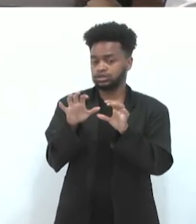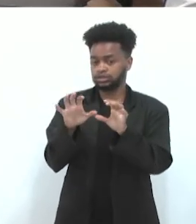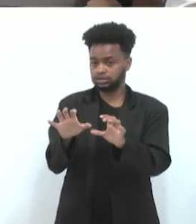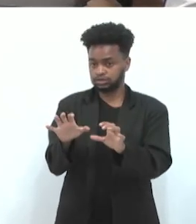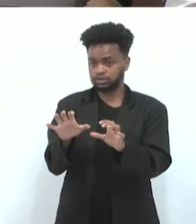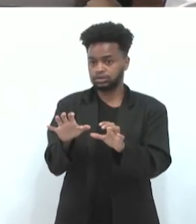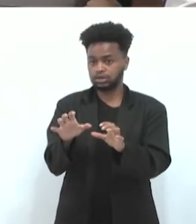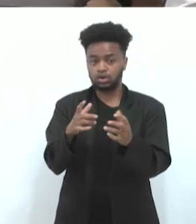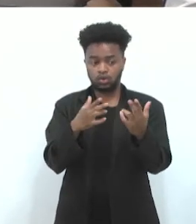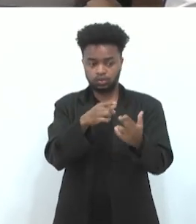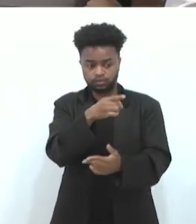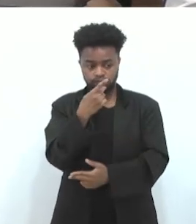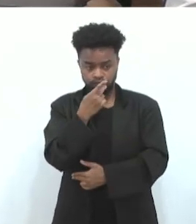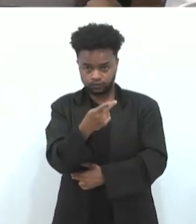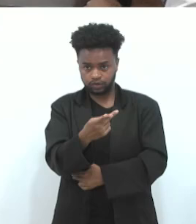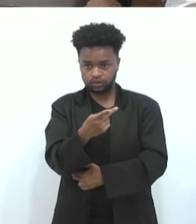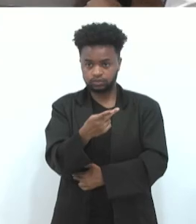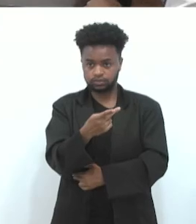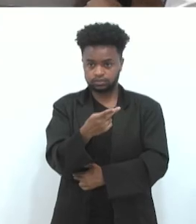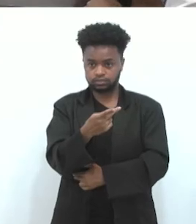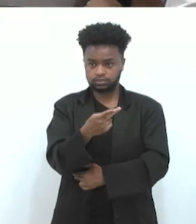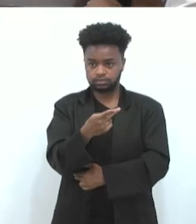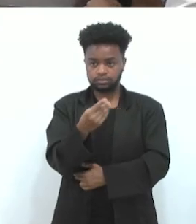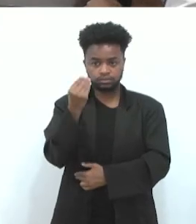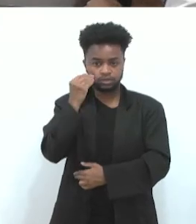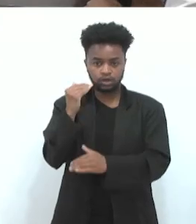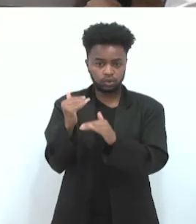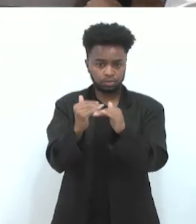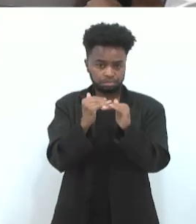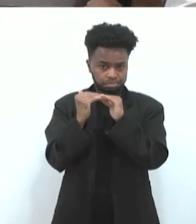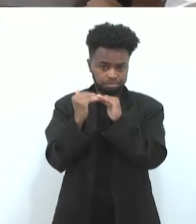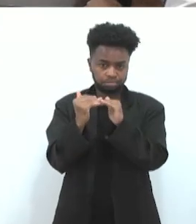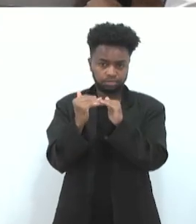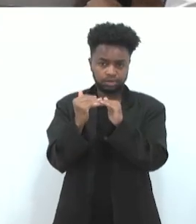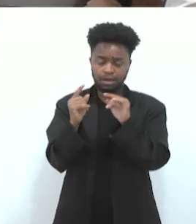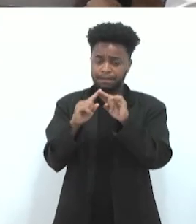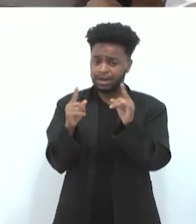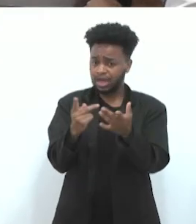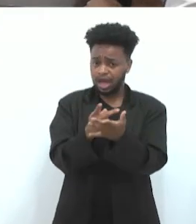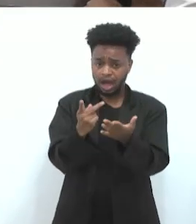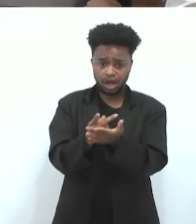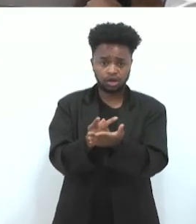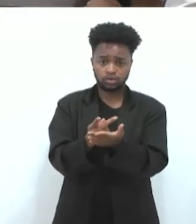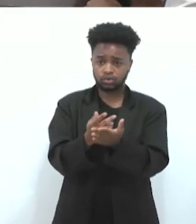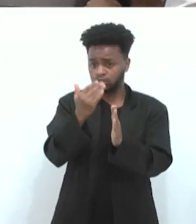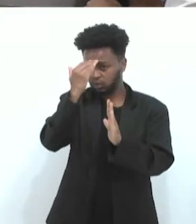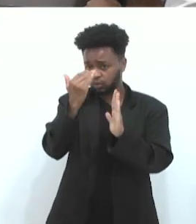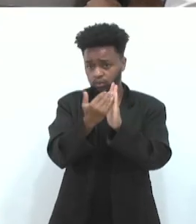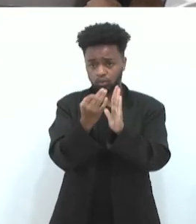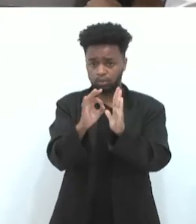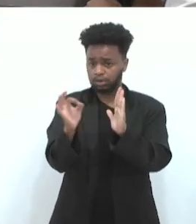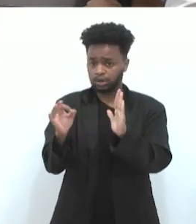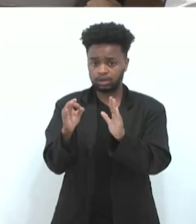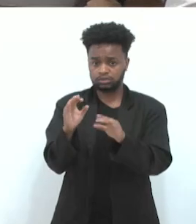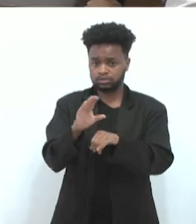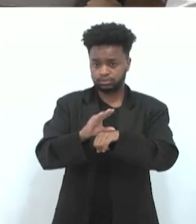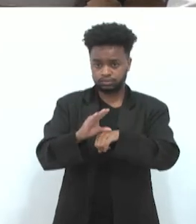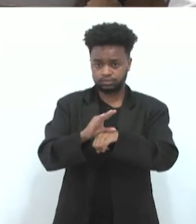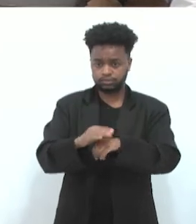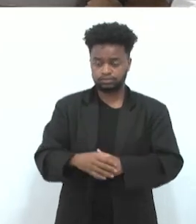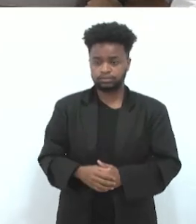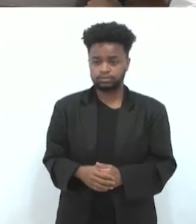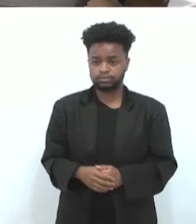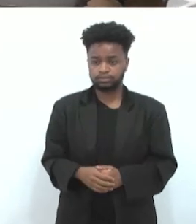como o senhor está dizendo, e ela tem os Pra braços uniformizar. para uniformizar, mas está uniformizando errado, descumprindo a Constituição. É verdade. Deputado